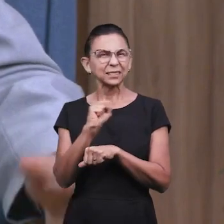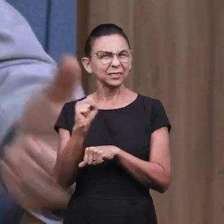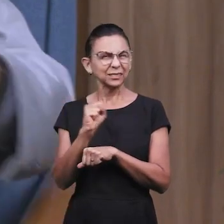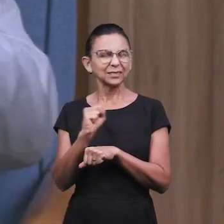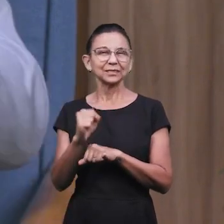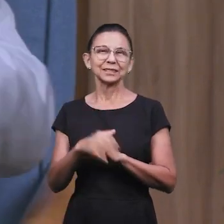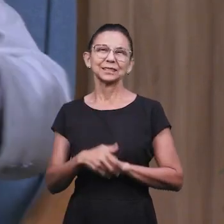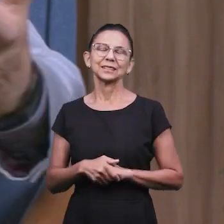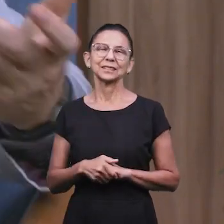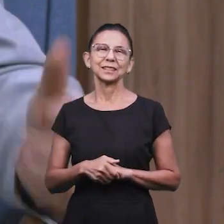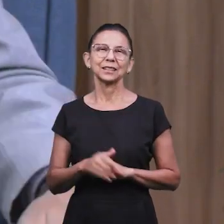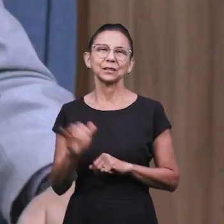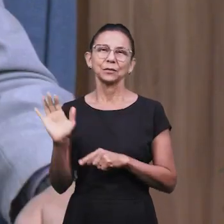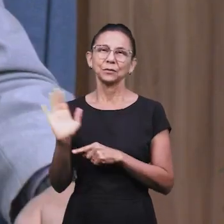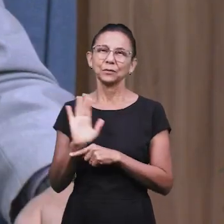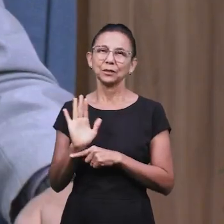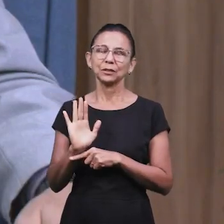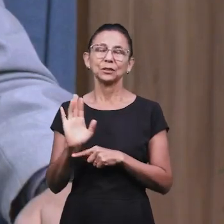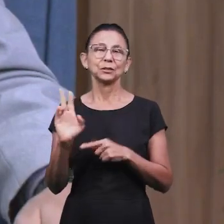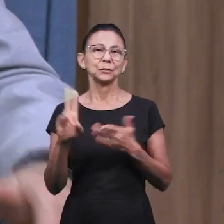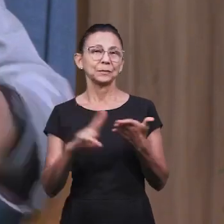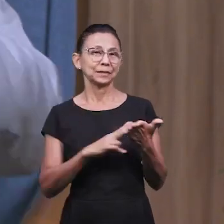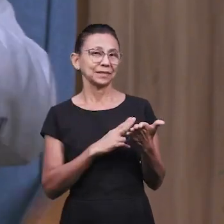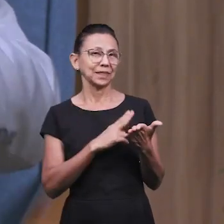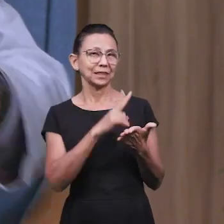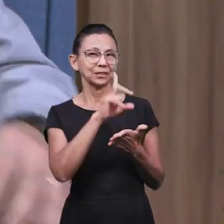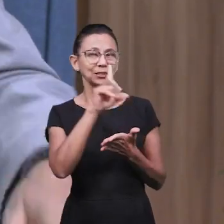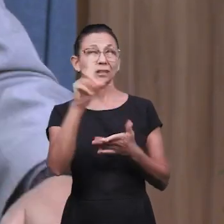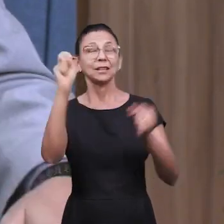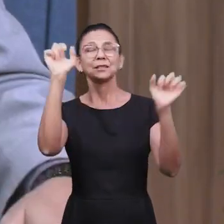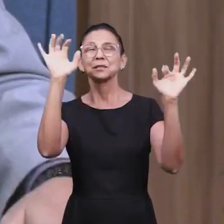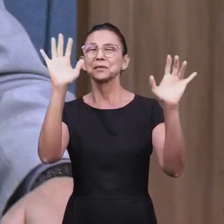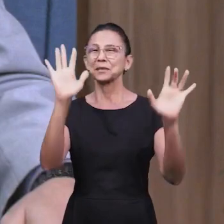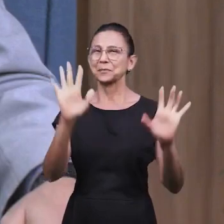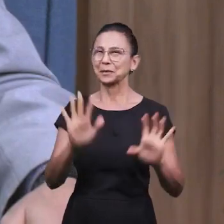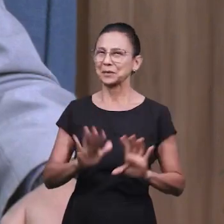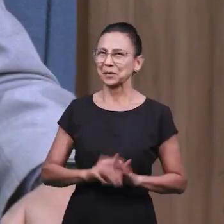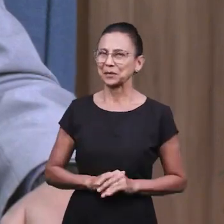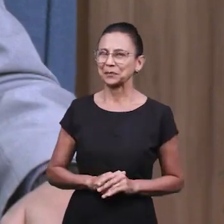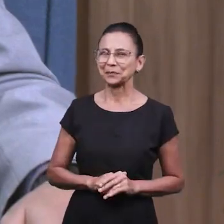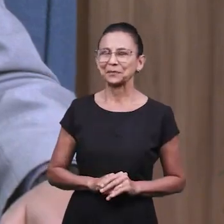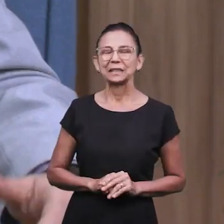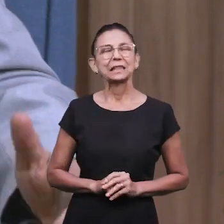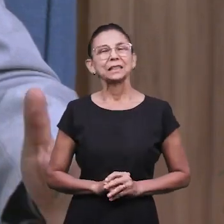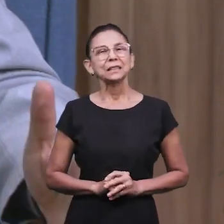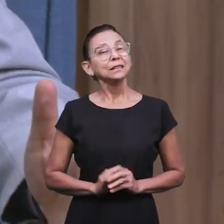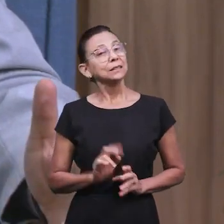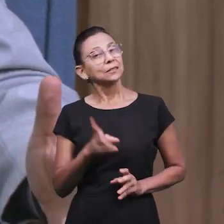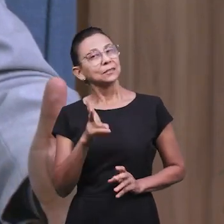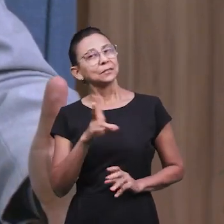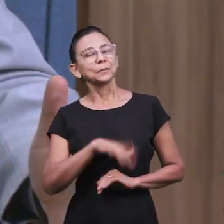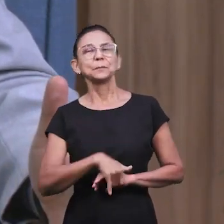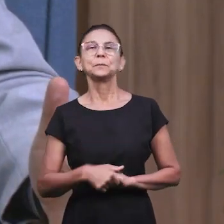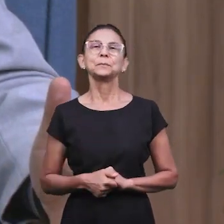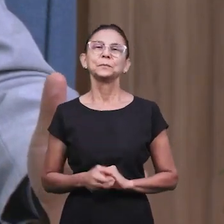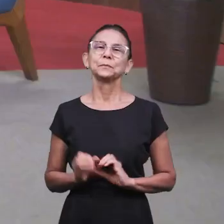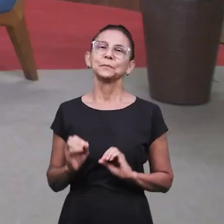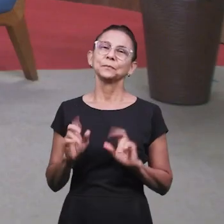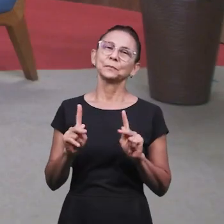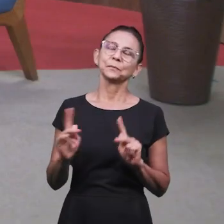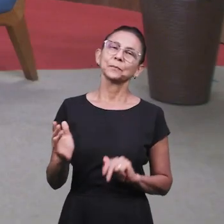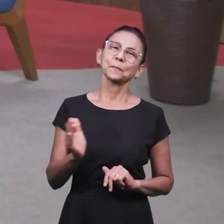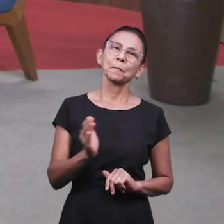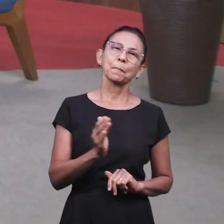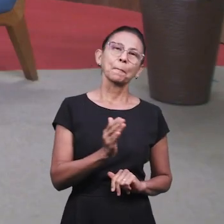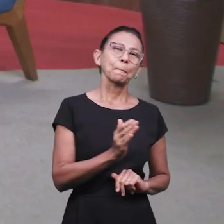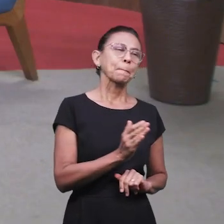também as mensagens em texto que são enviadas. Deus abençoe os irmãos que têm interagido conosco. E a gente continua daqui. Muito